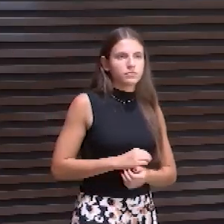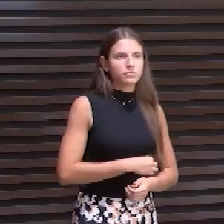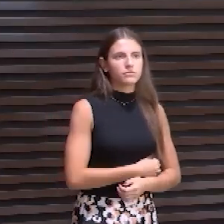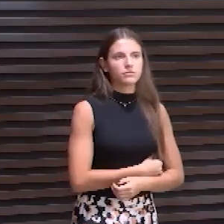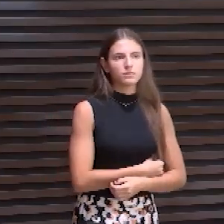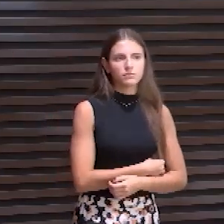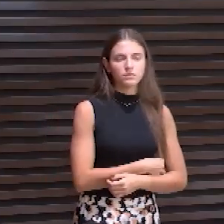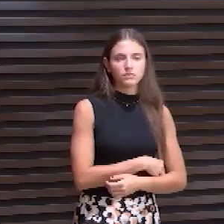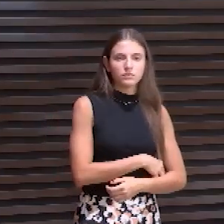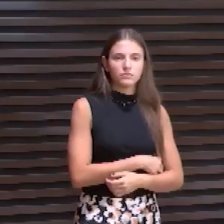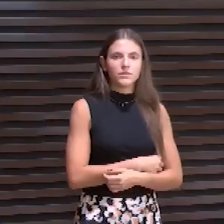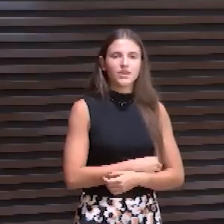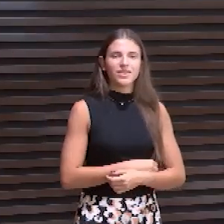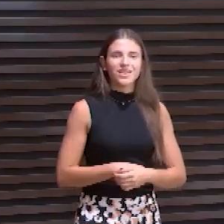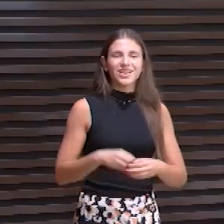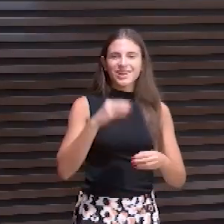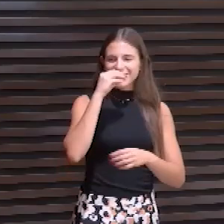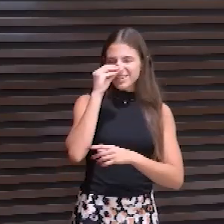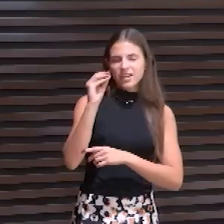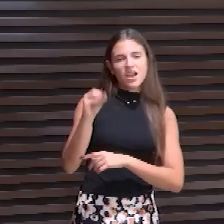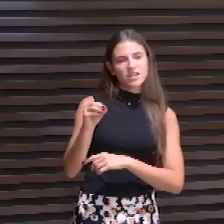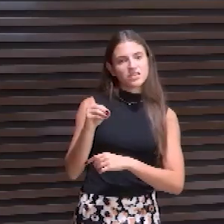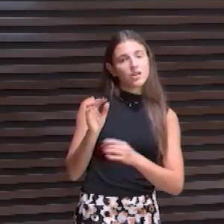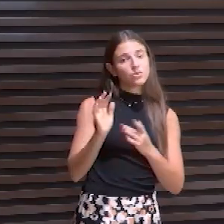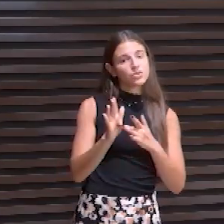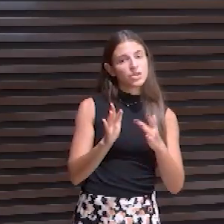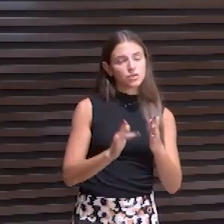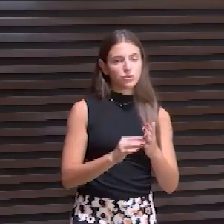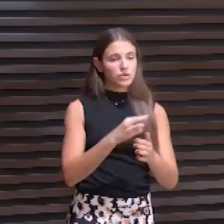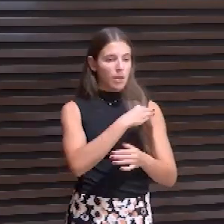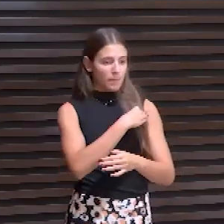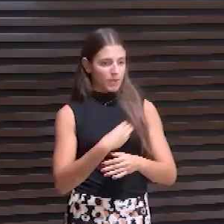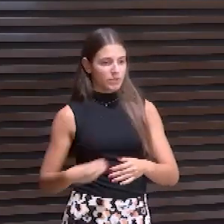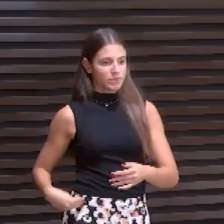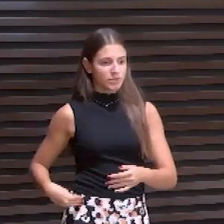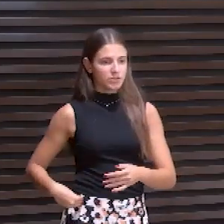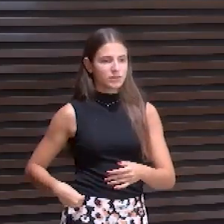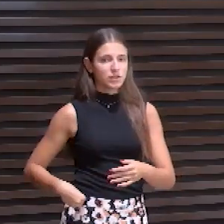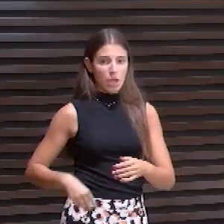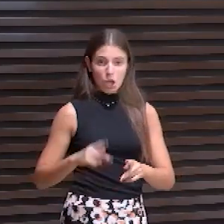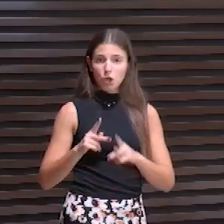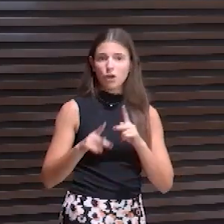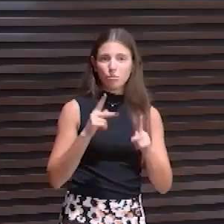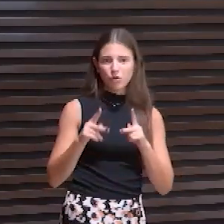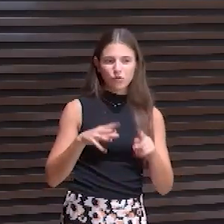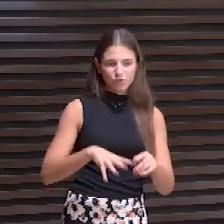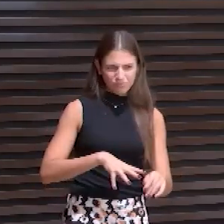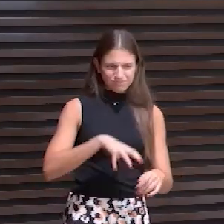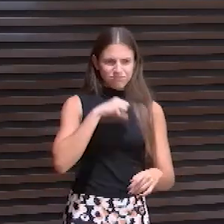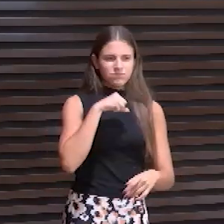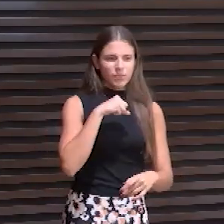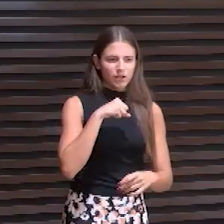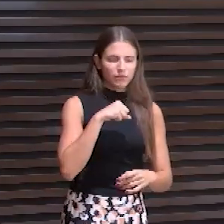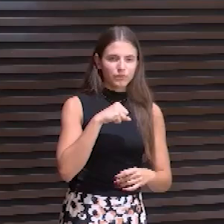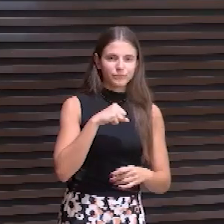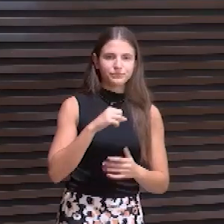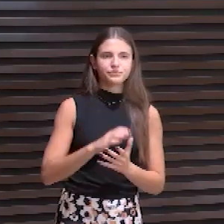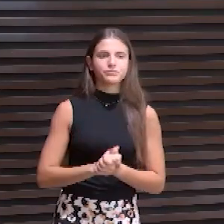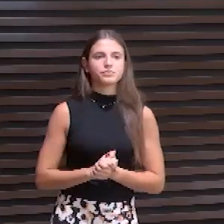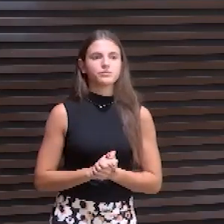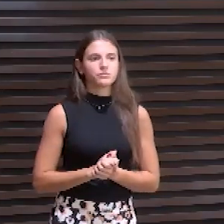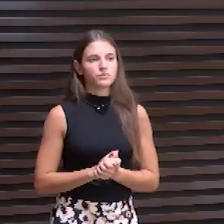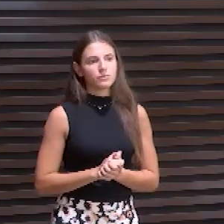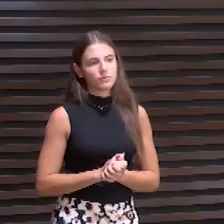Eles rejeitaram Jesus como Messias ali. E eles ficaram furiosos. Olha a atitude dos ouvintes, versículo 28 e